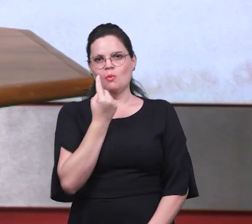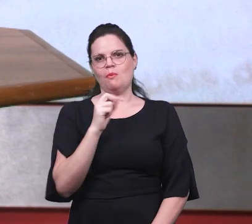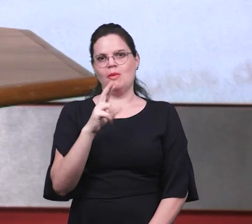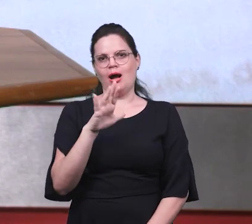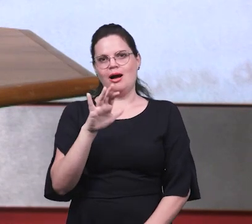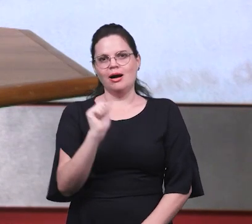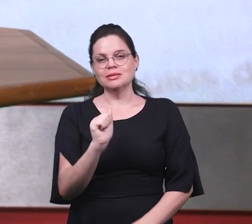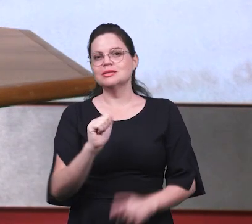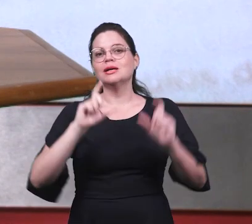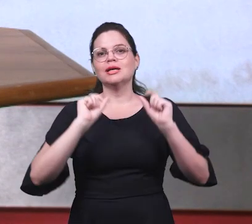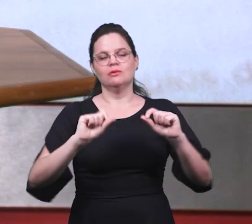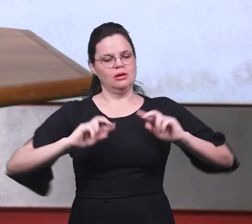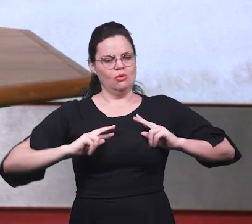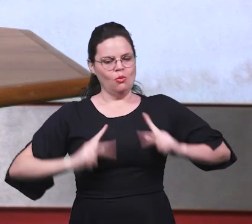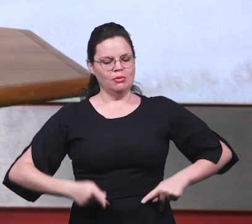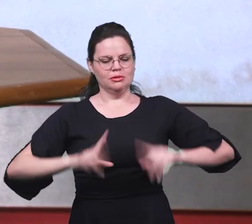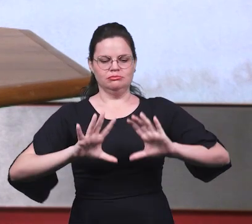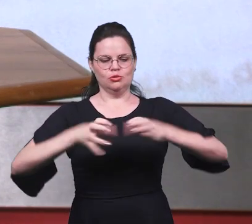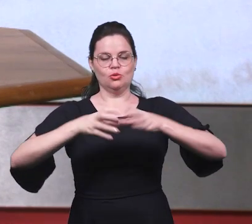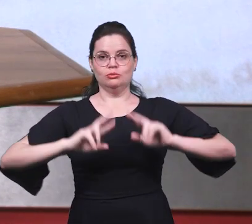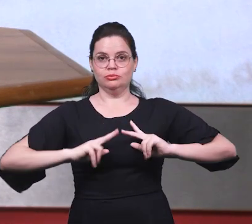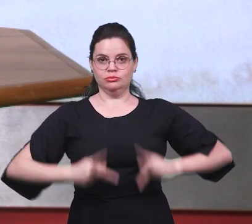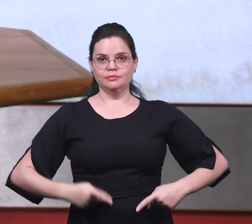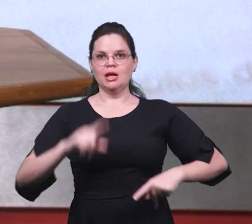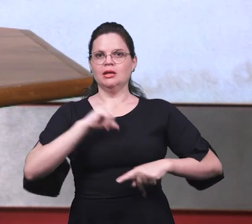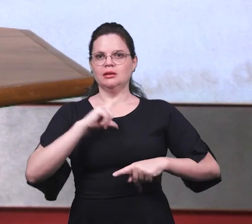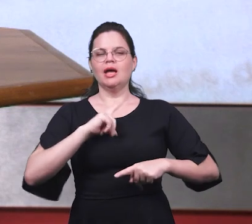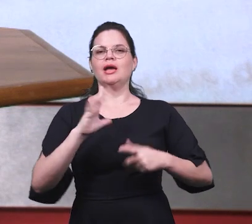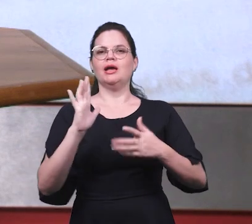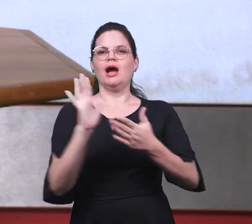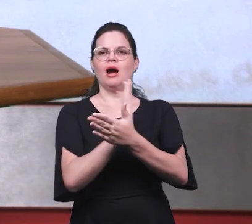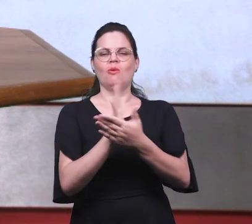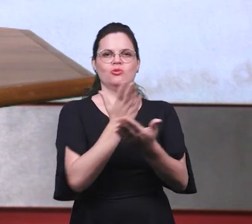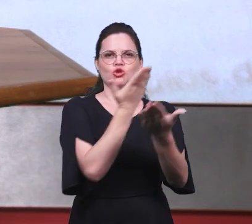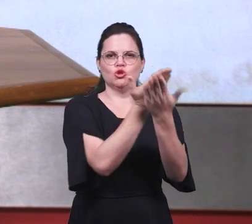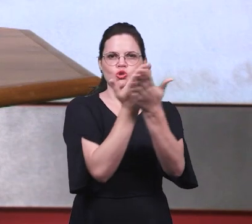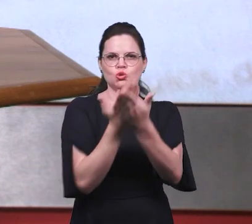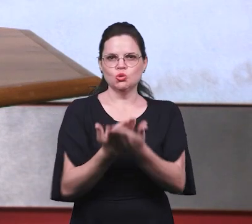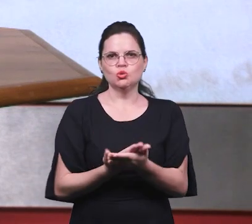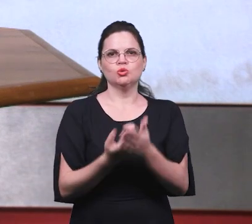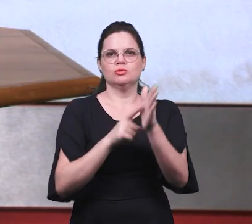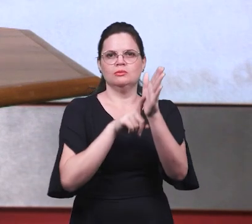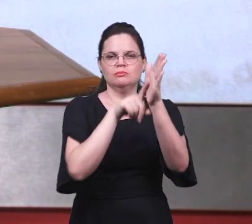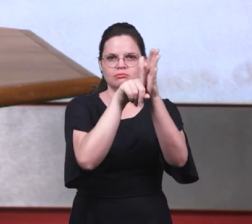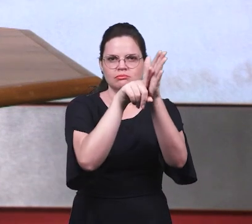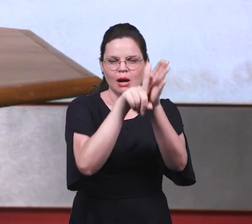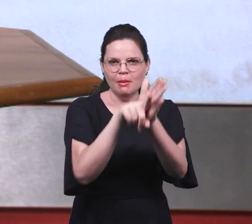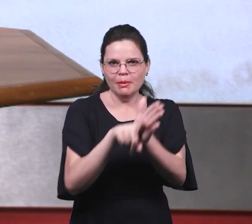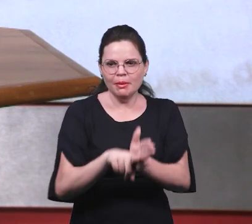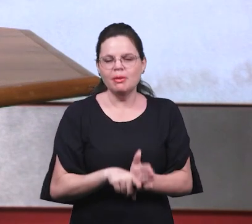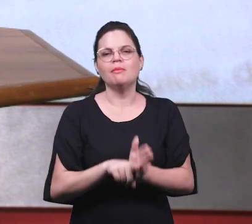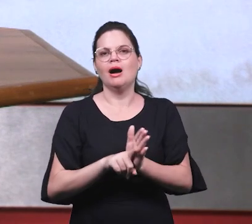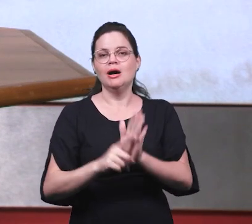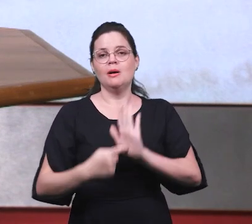O exame cuidadoso dos grupos de pessoas com diferenças físicas superficiais revelam